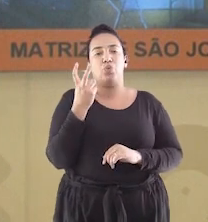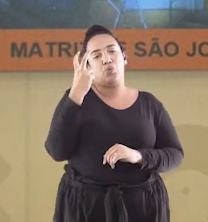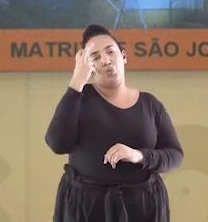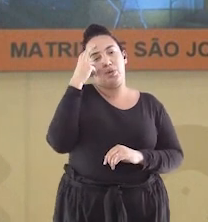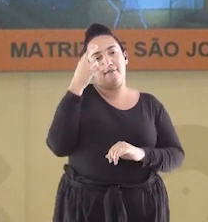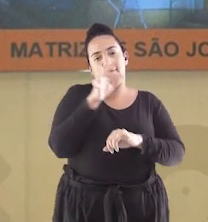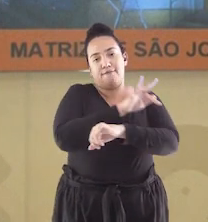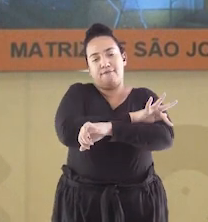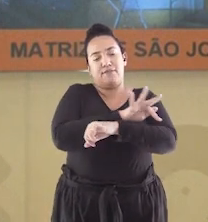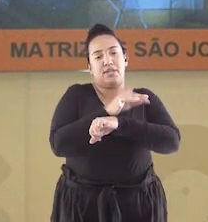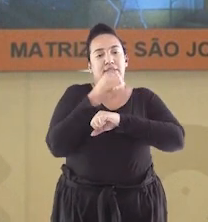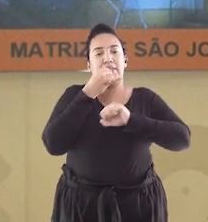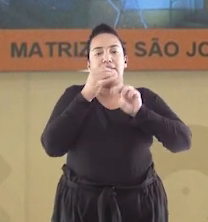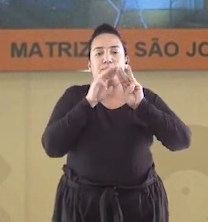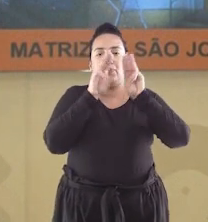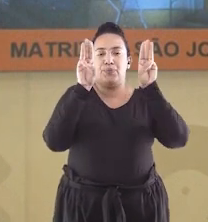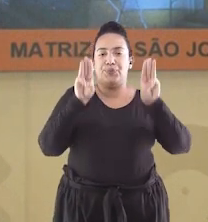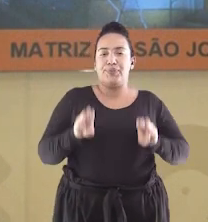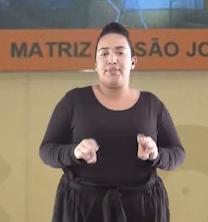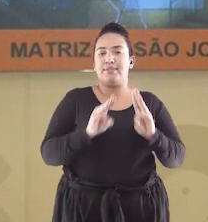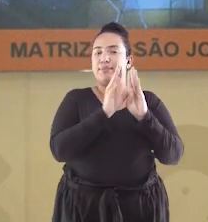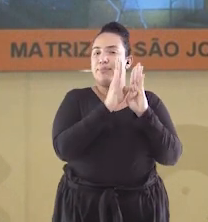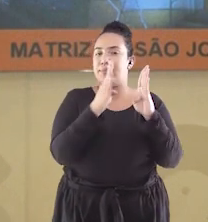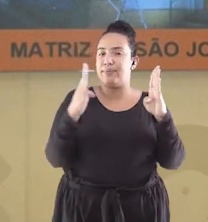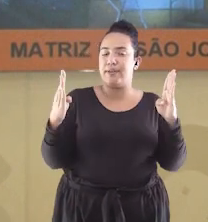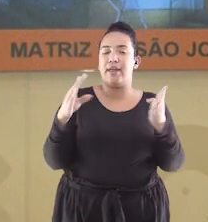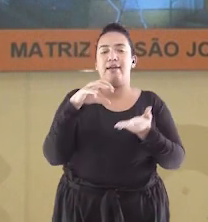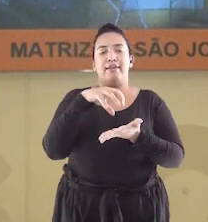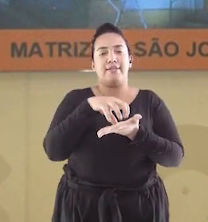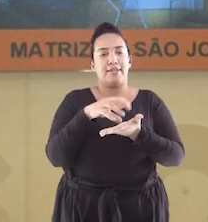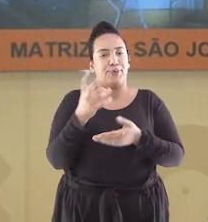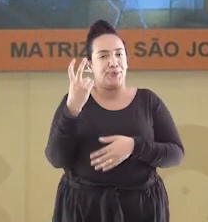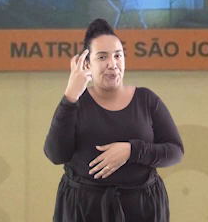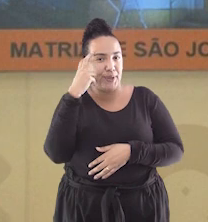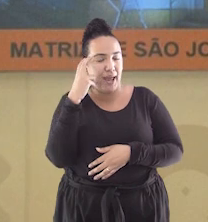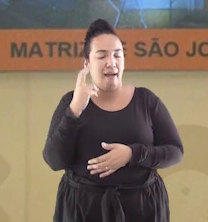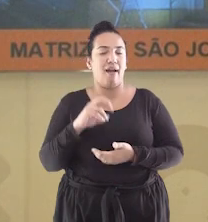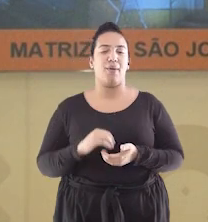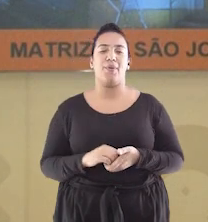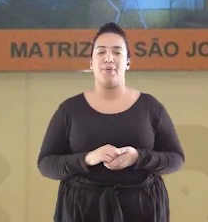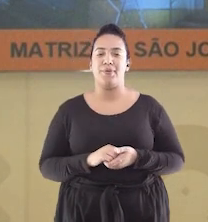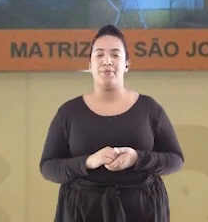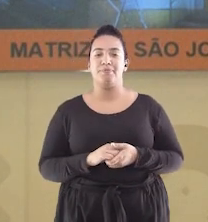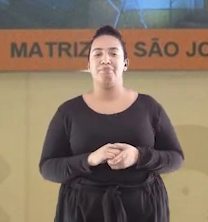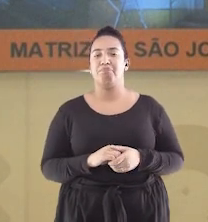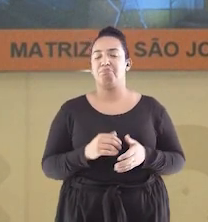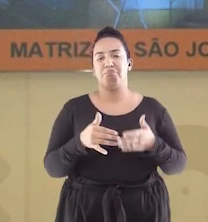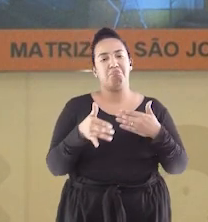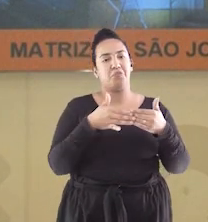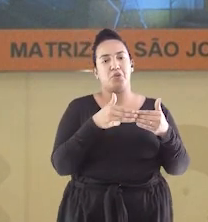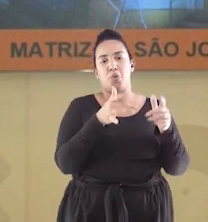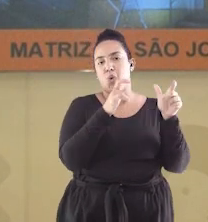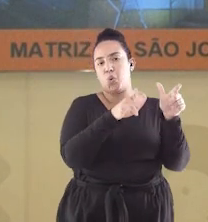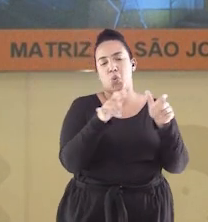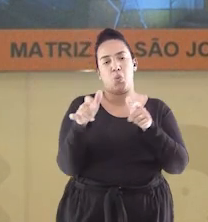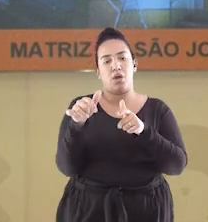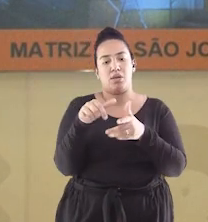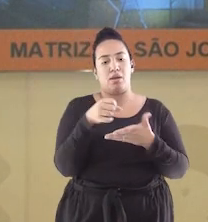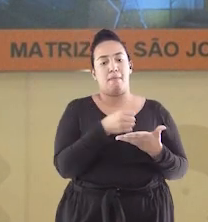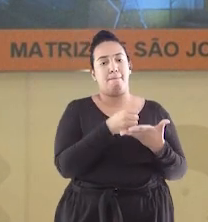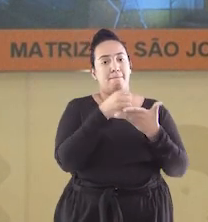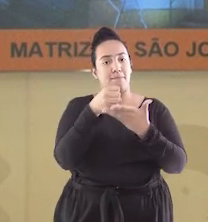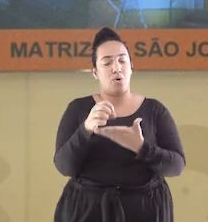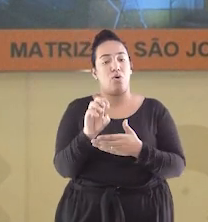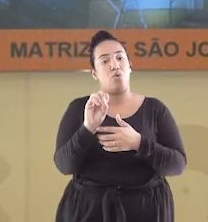físicos, como museus, bibliotecas, centros culturais ou qualquer outra edificação que